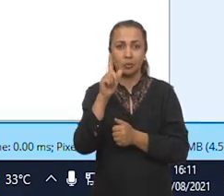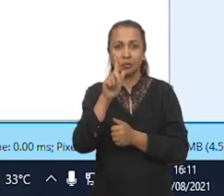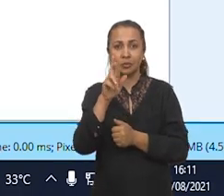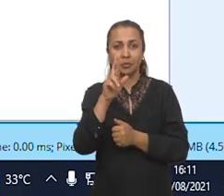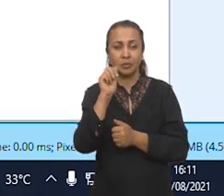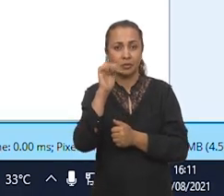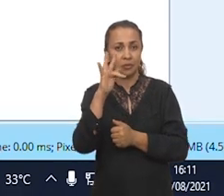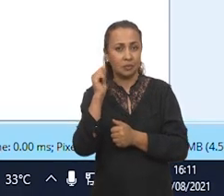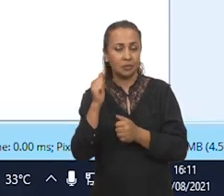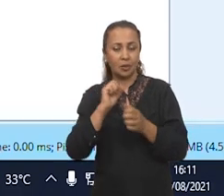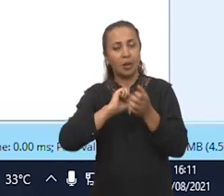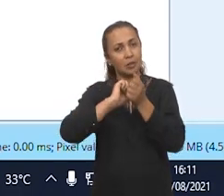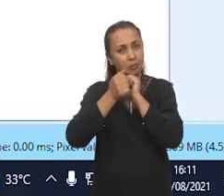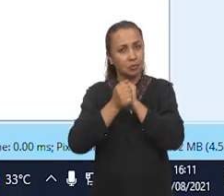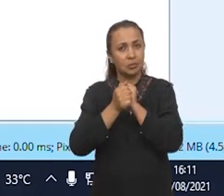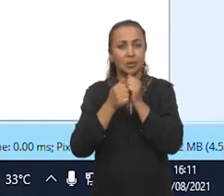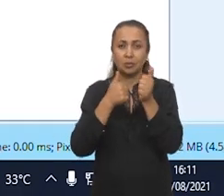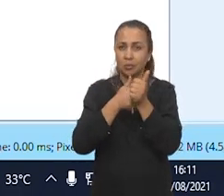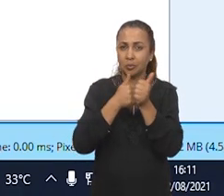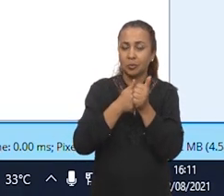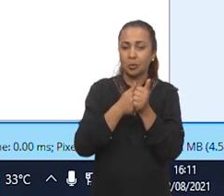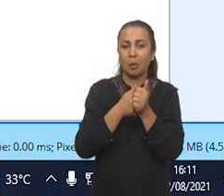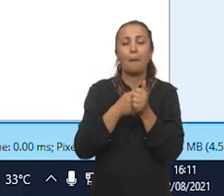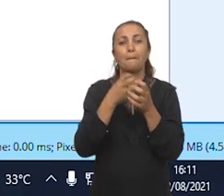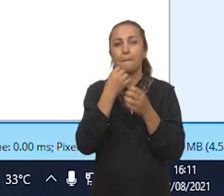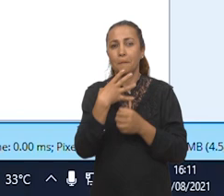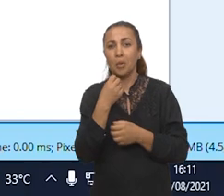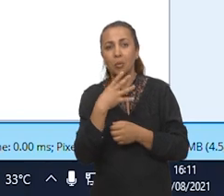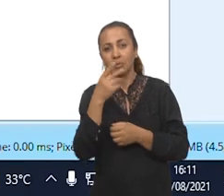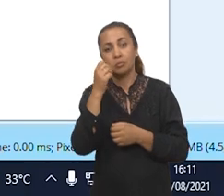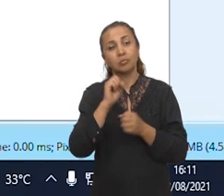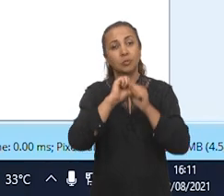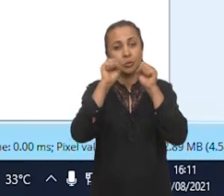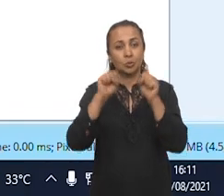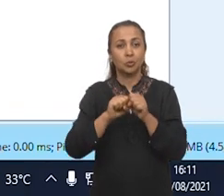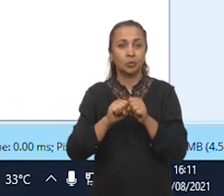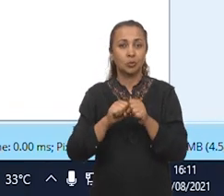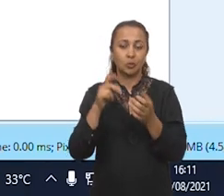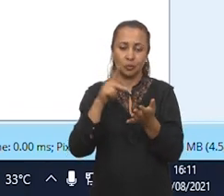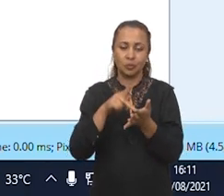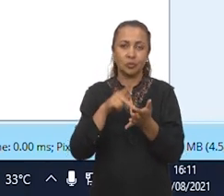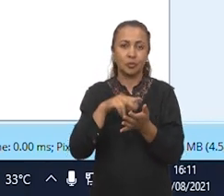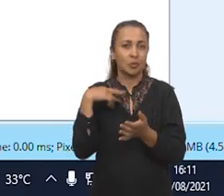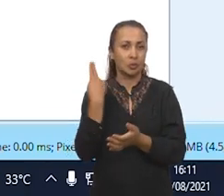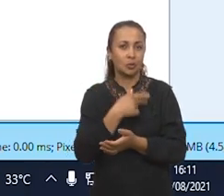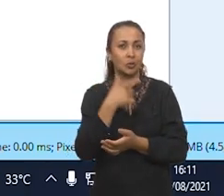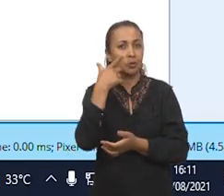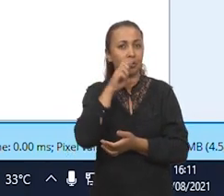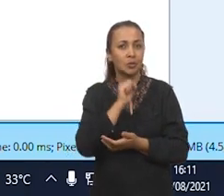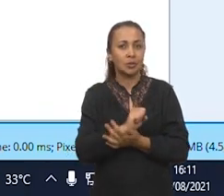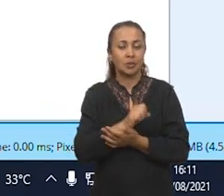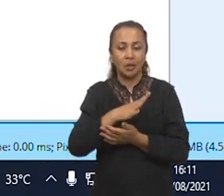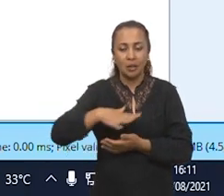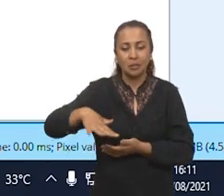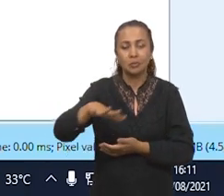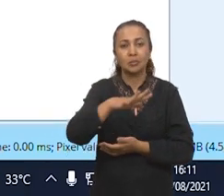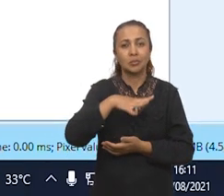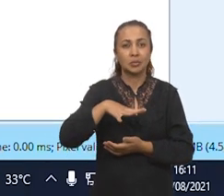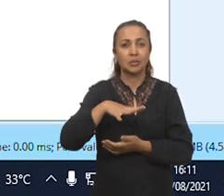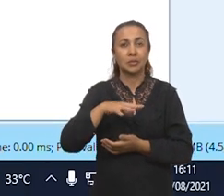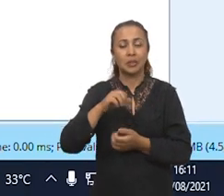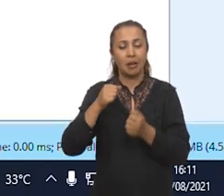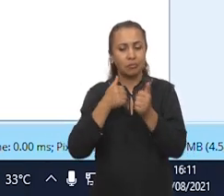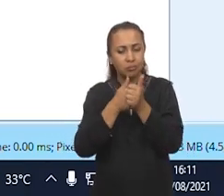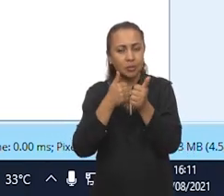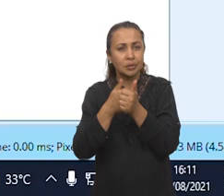ajustando parâmetros ideais nós conseguimos uma aproximação muito boa de situações reais ou seja nós conseguimos em ambientes